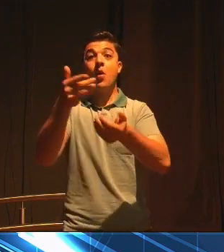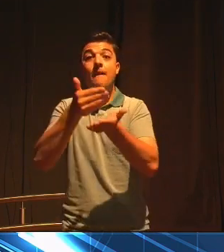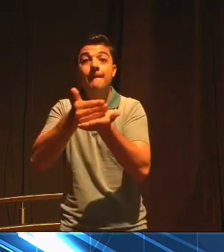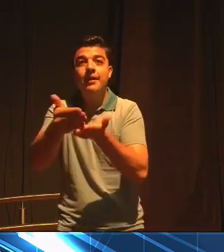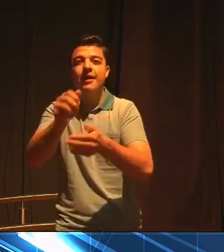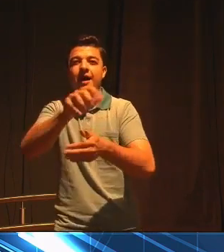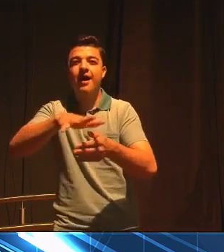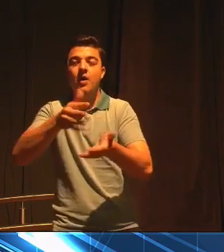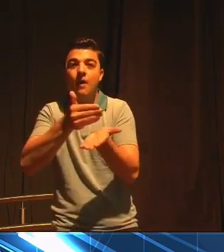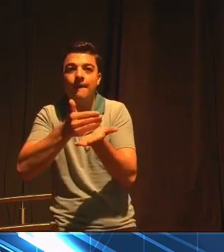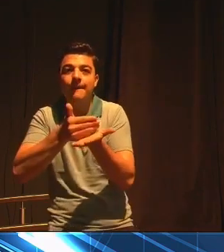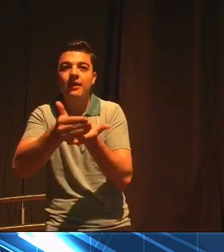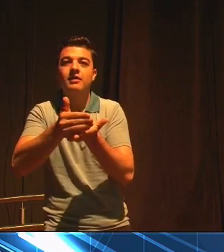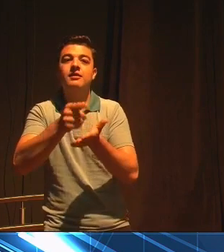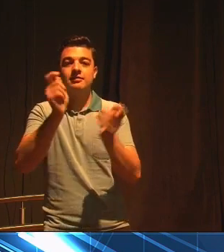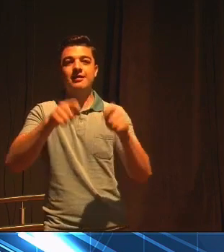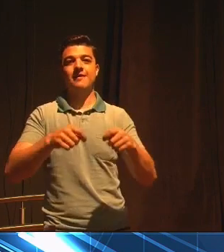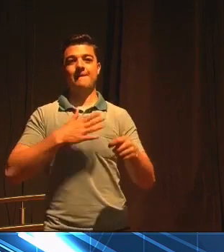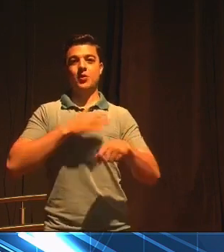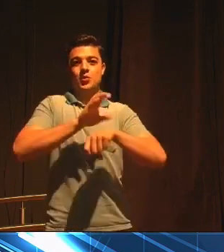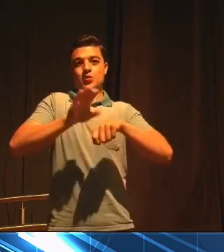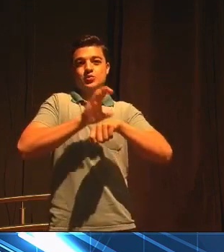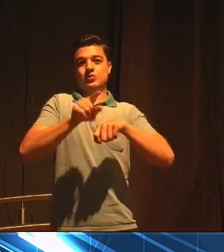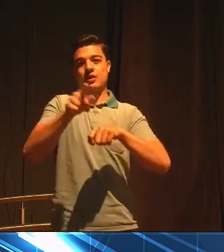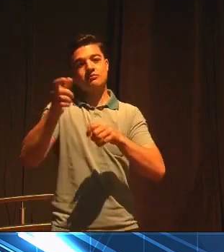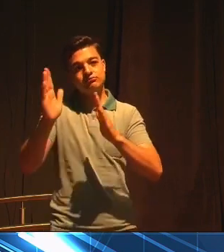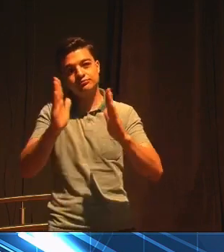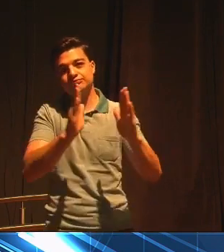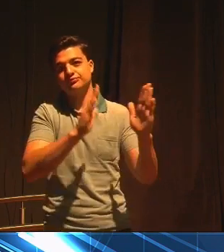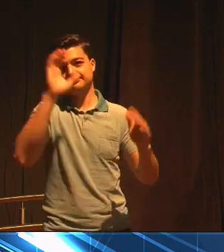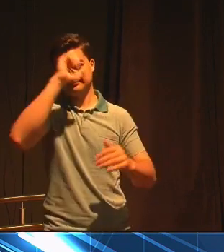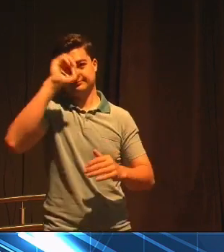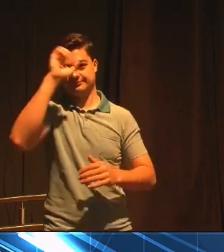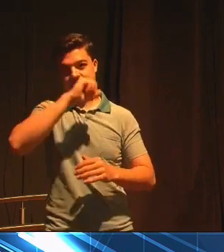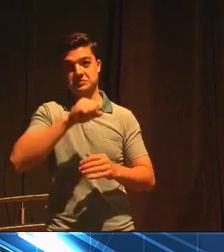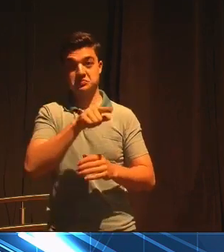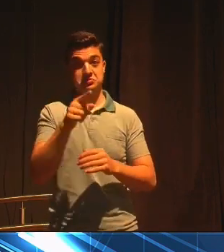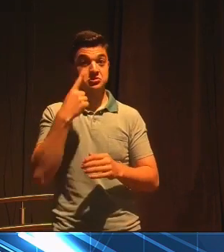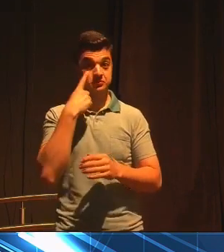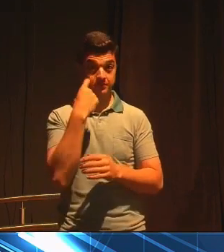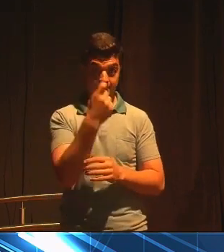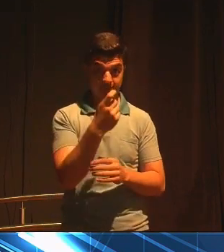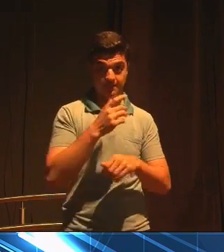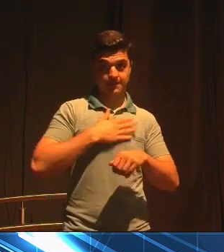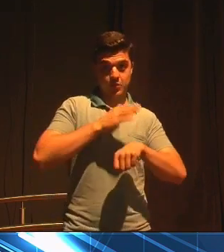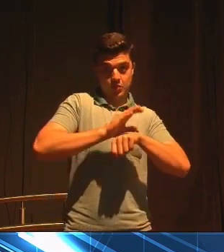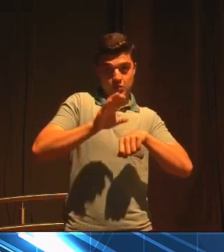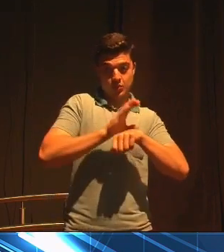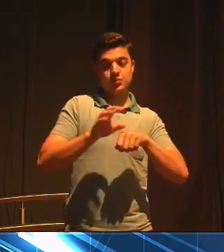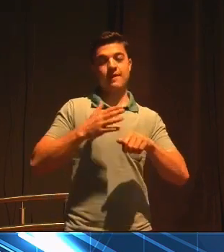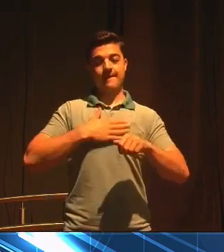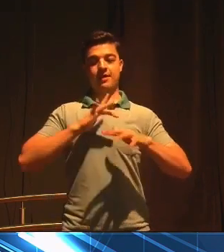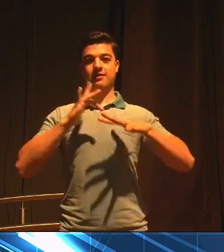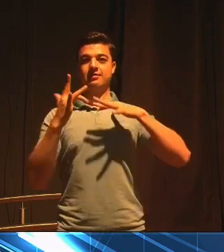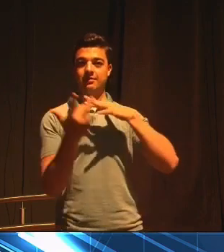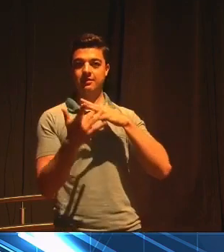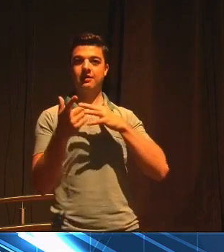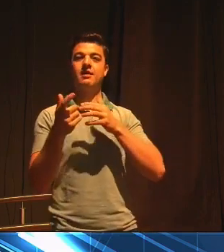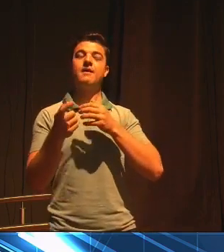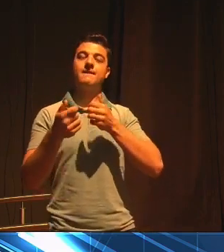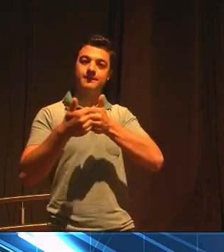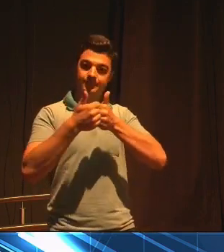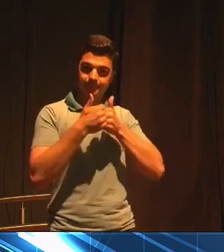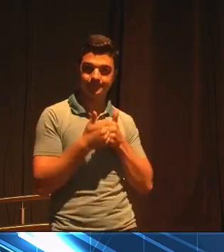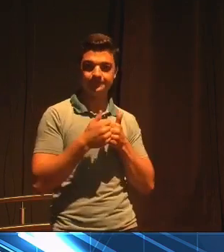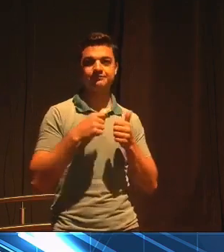pouco perdido. E aí, para quem tiver interesse, dá uma olhada nesses cursos. É só ir lá nas minhas redes sociais, Lelemane, eu trabalho